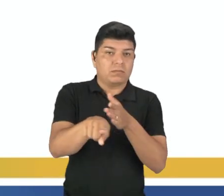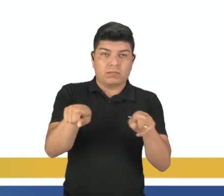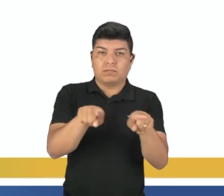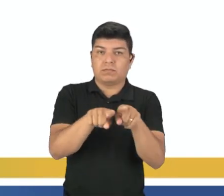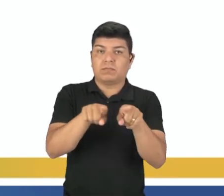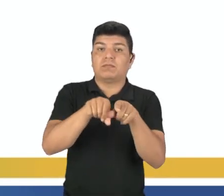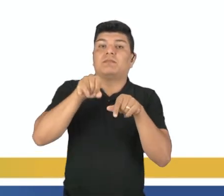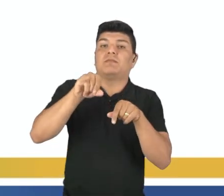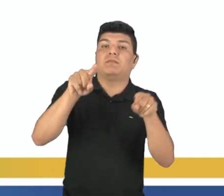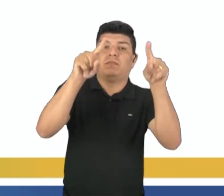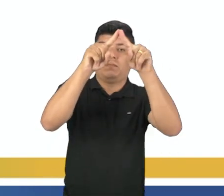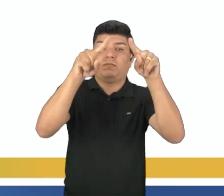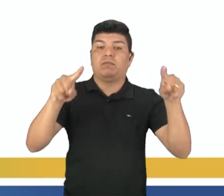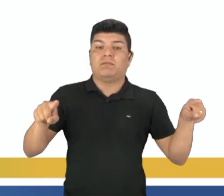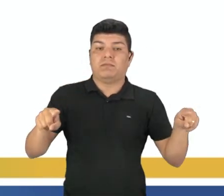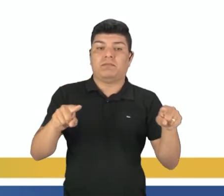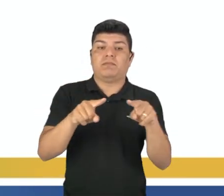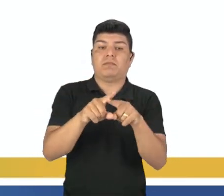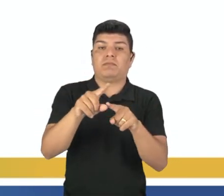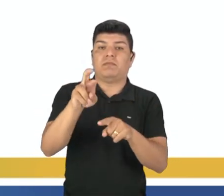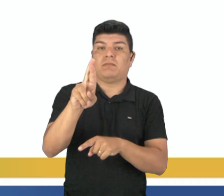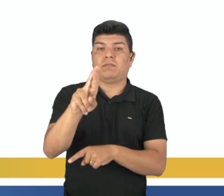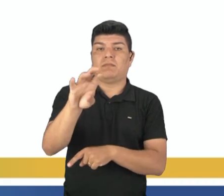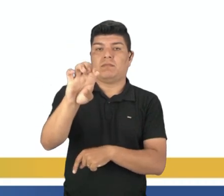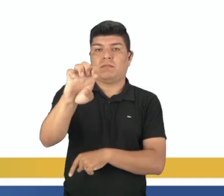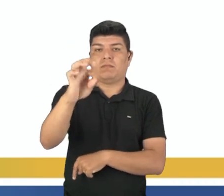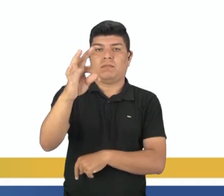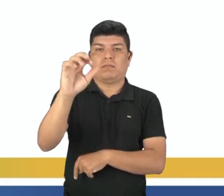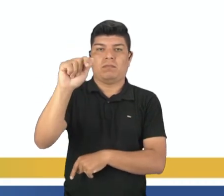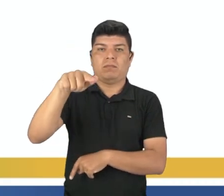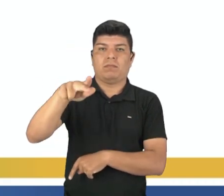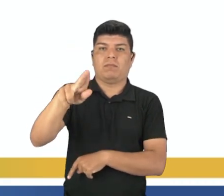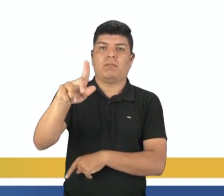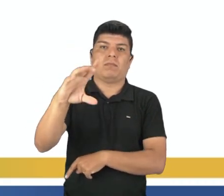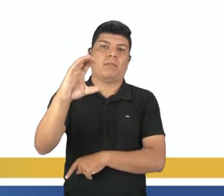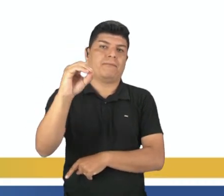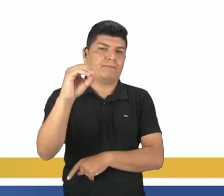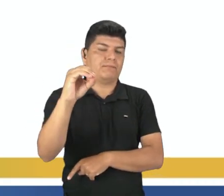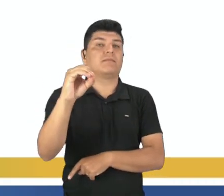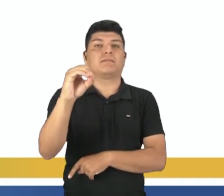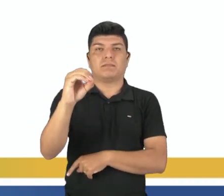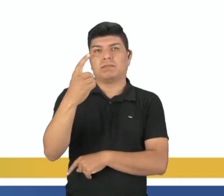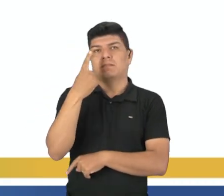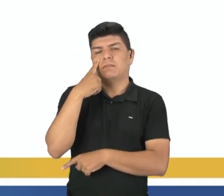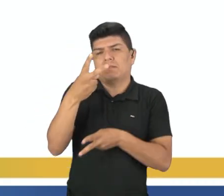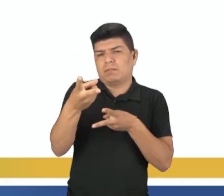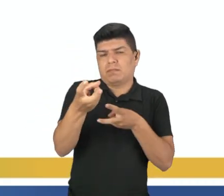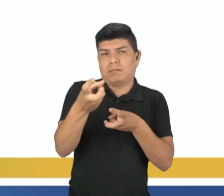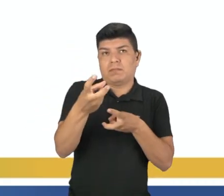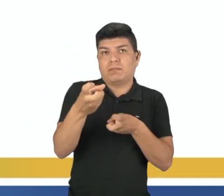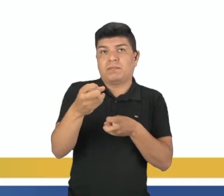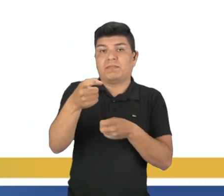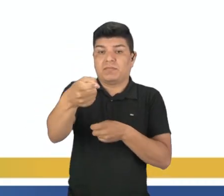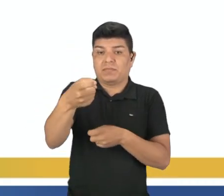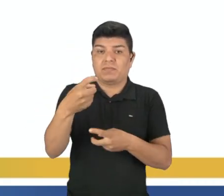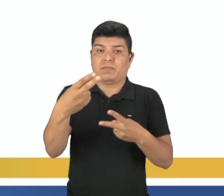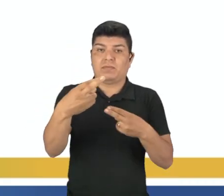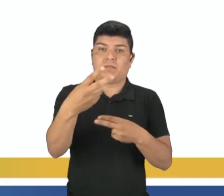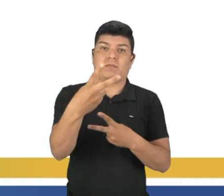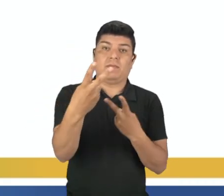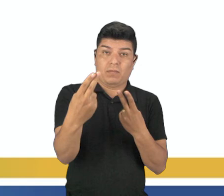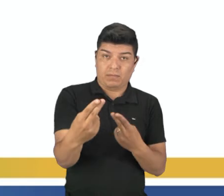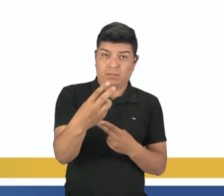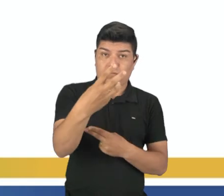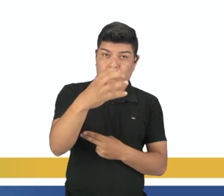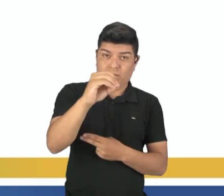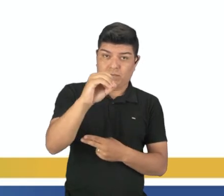esse triângulo, ele é retângulo, certo? Então, vamos observar. Note que, sendo x igual a 30 graus,